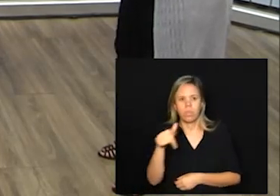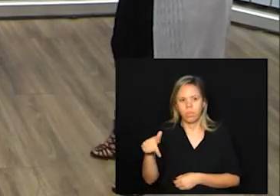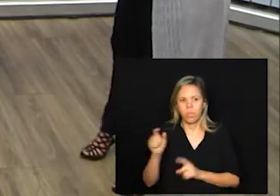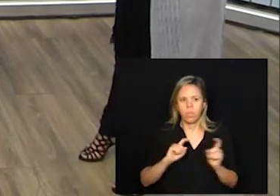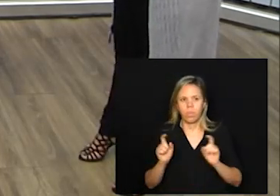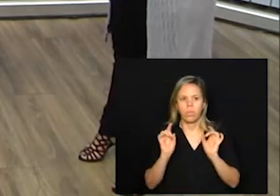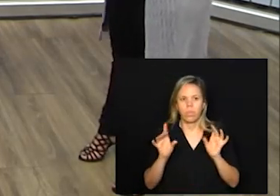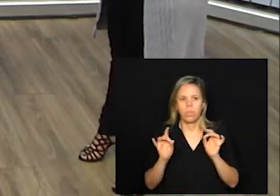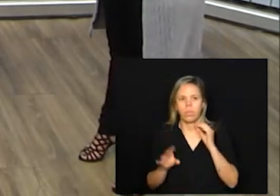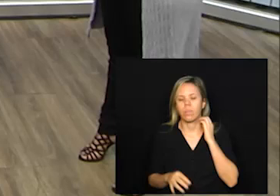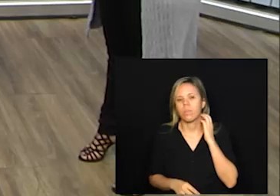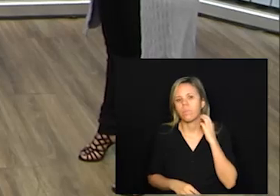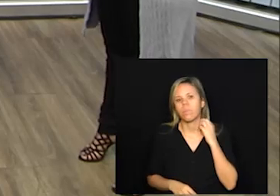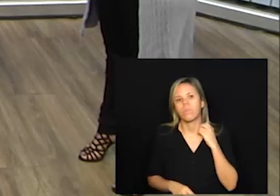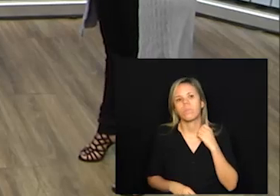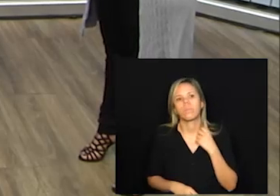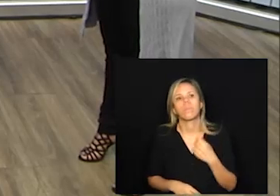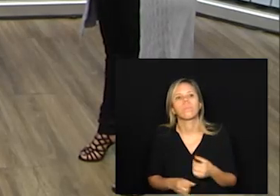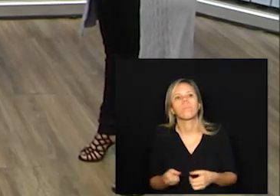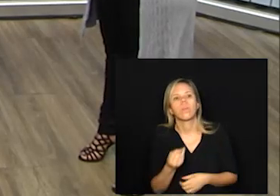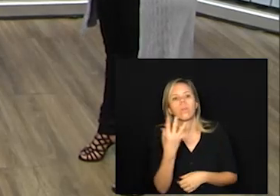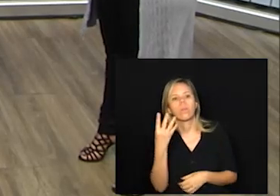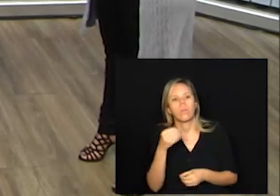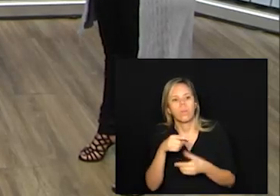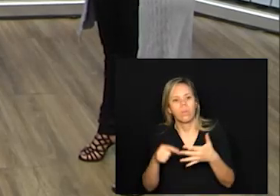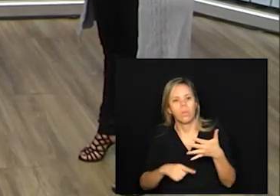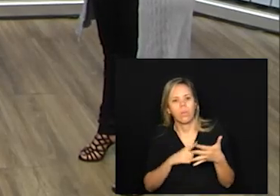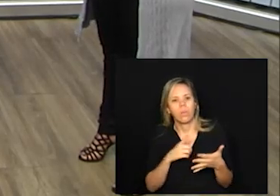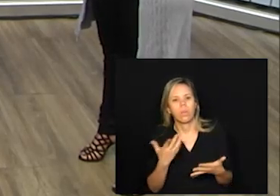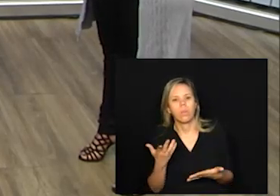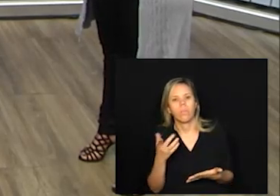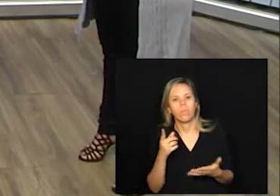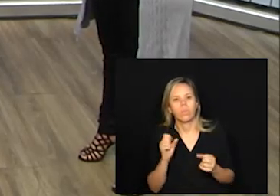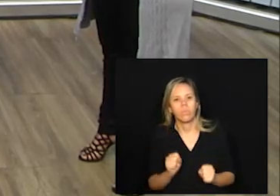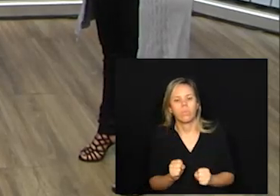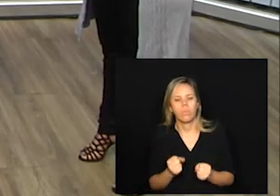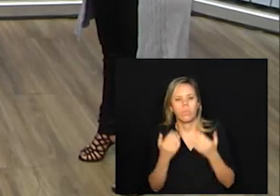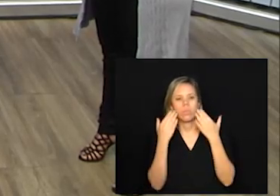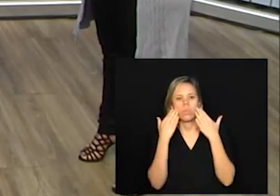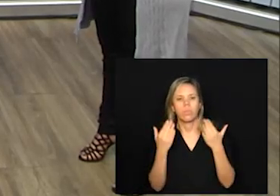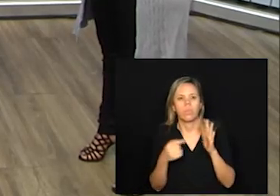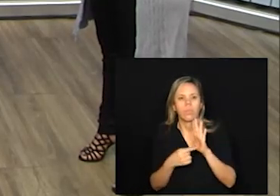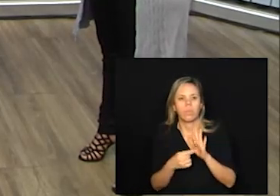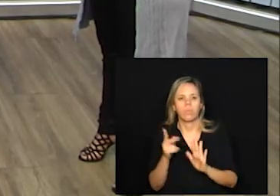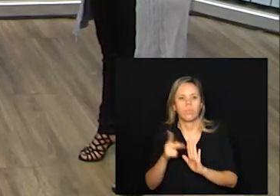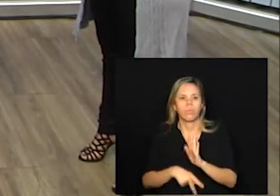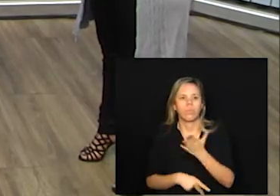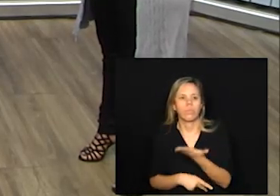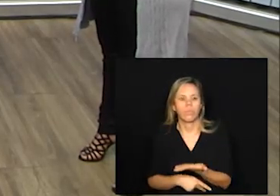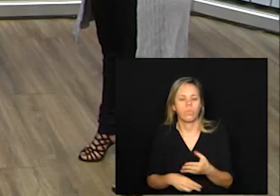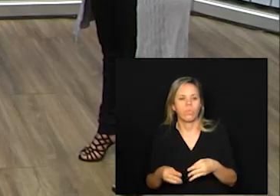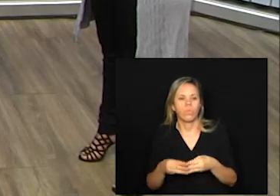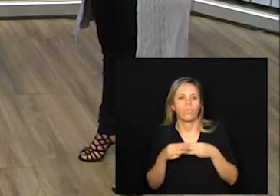reunião extraordinária. Quantos itens nós temos? O que você pode destacar aí de projeto, de